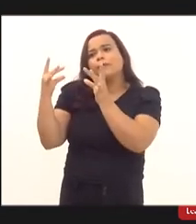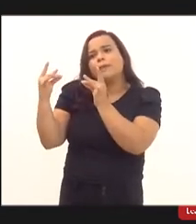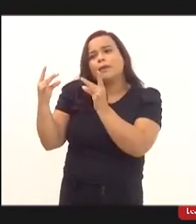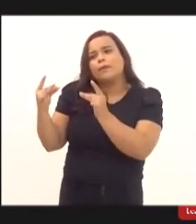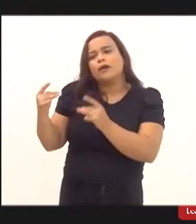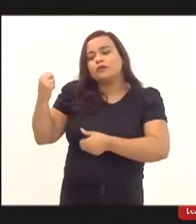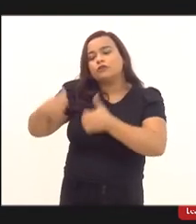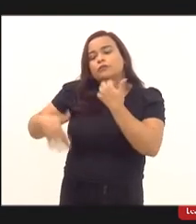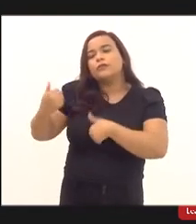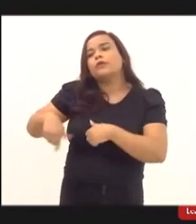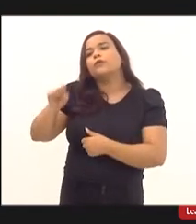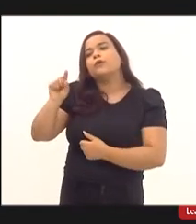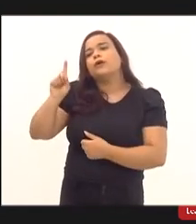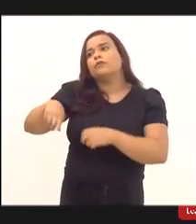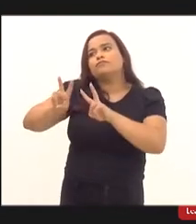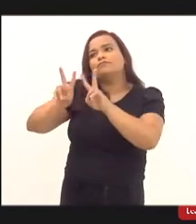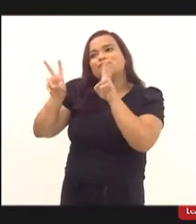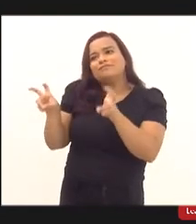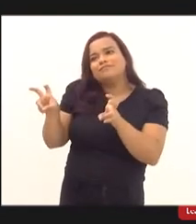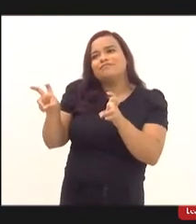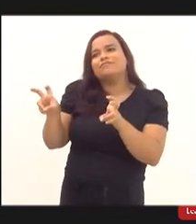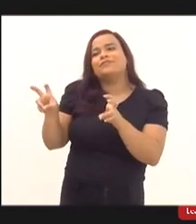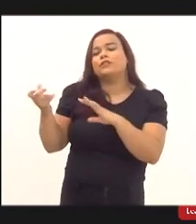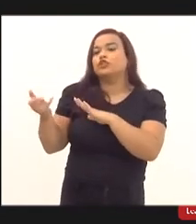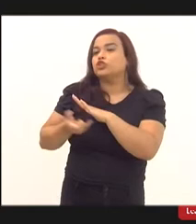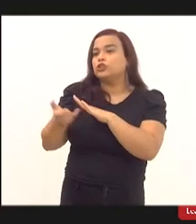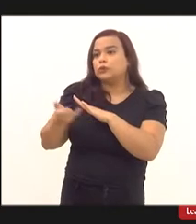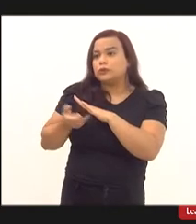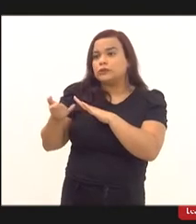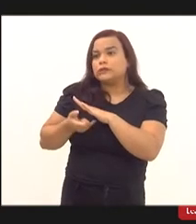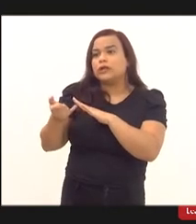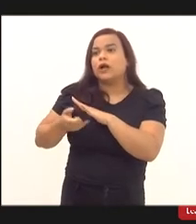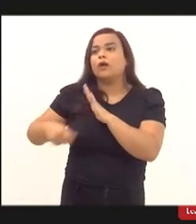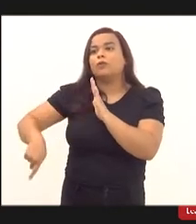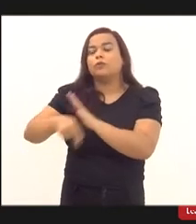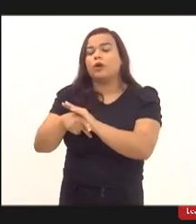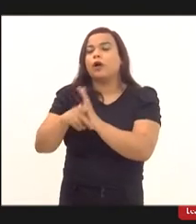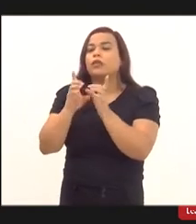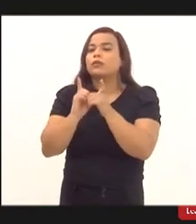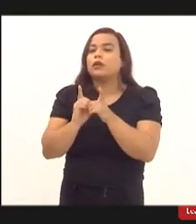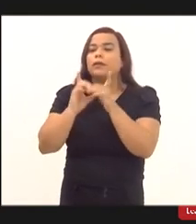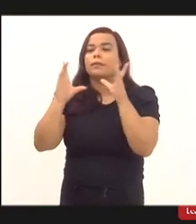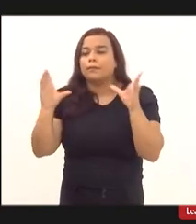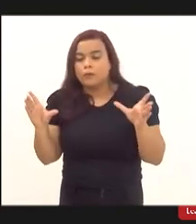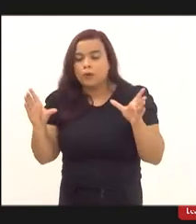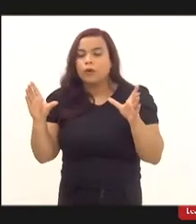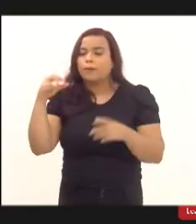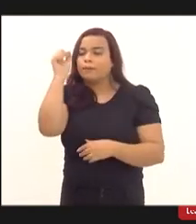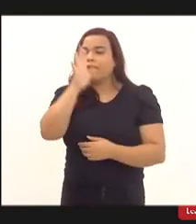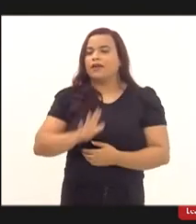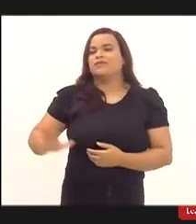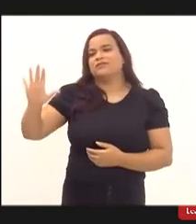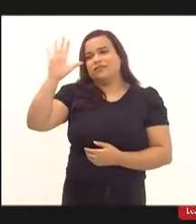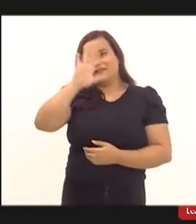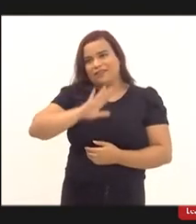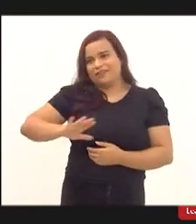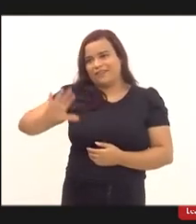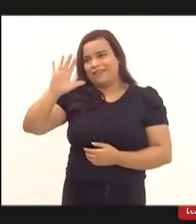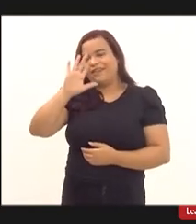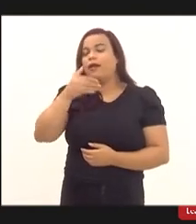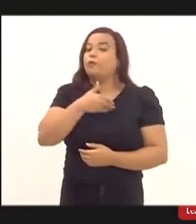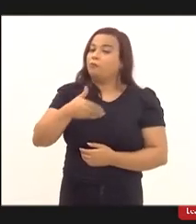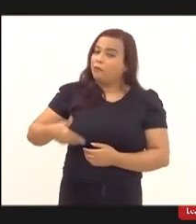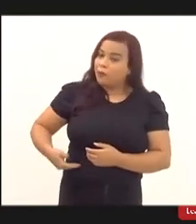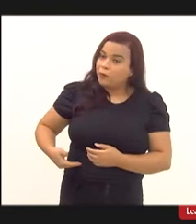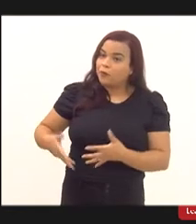corro "uma instituição da Democracia brasileira pública